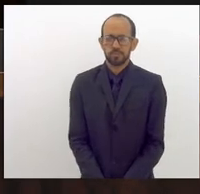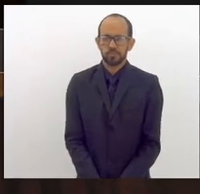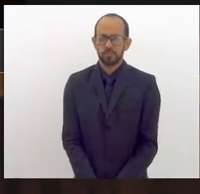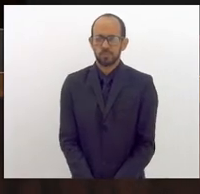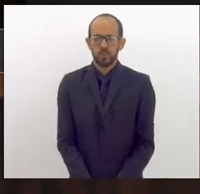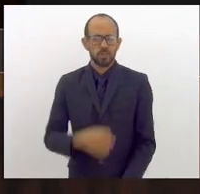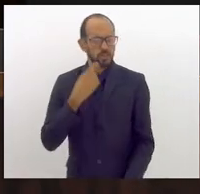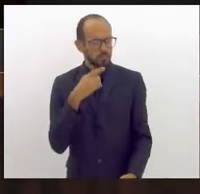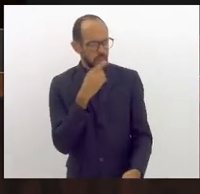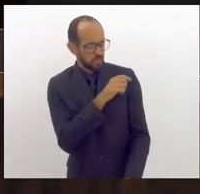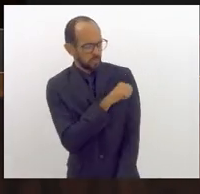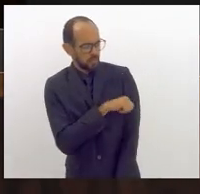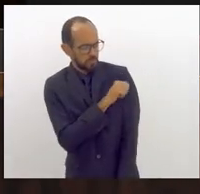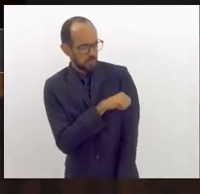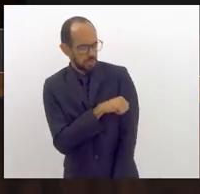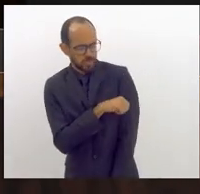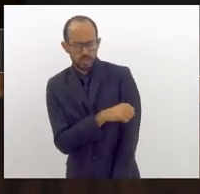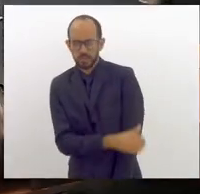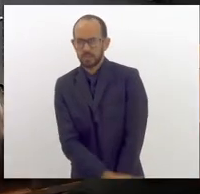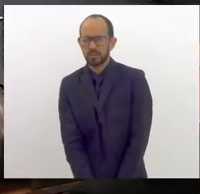deputada enfermeira